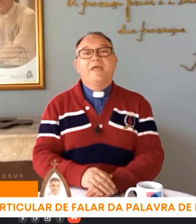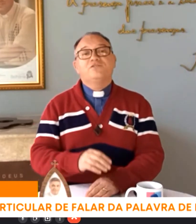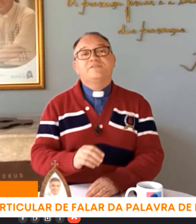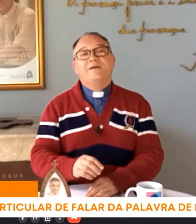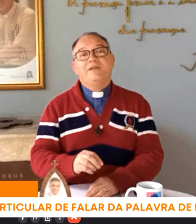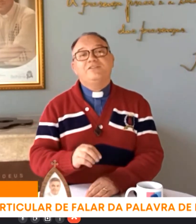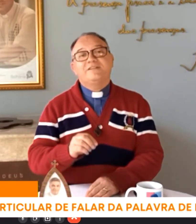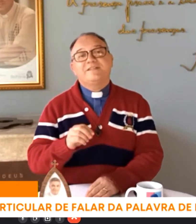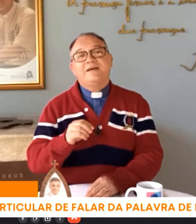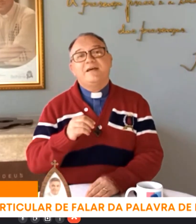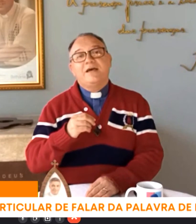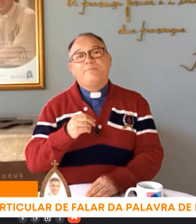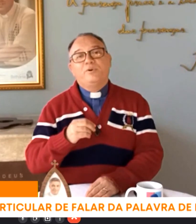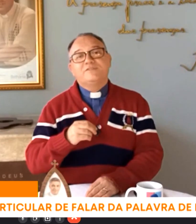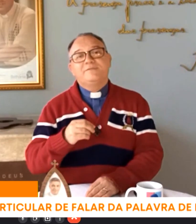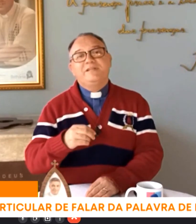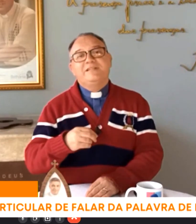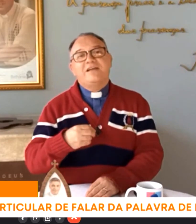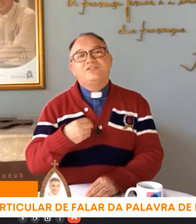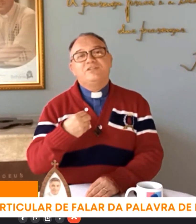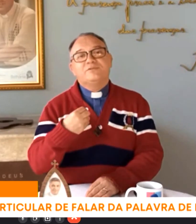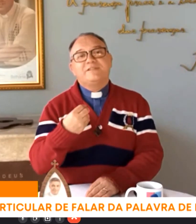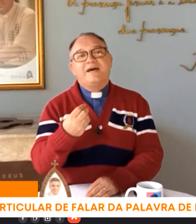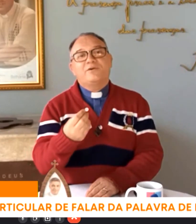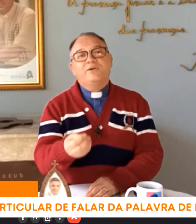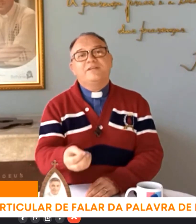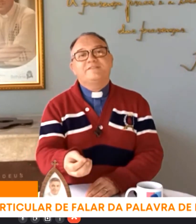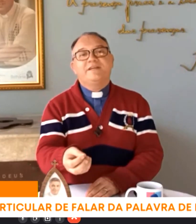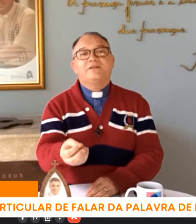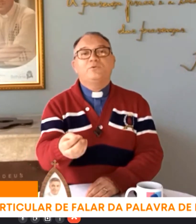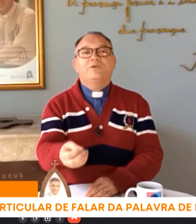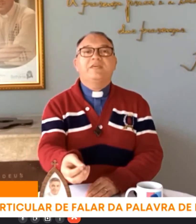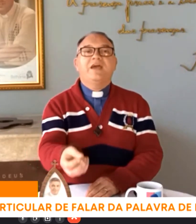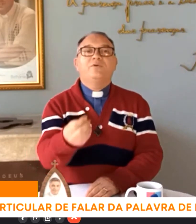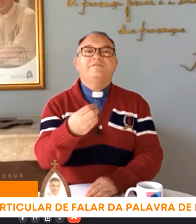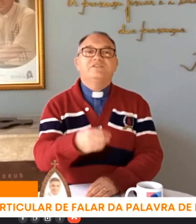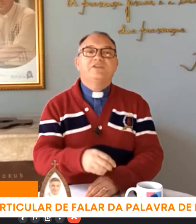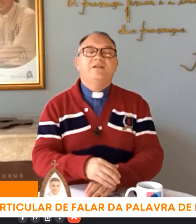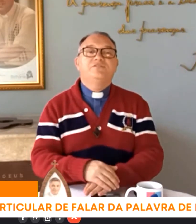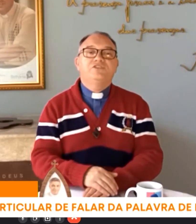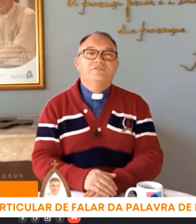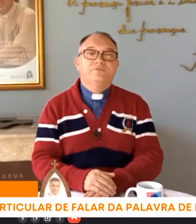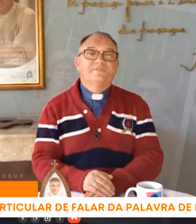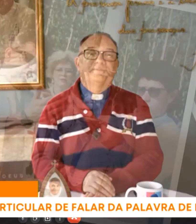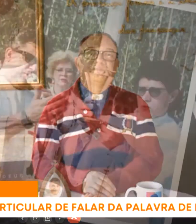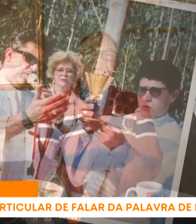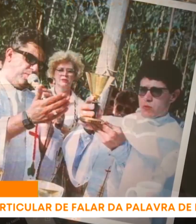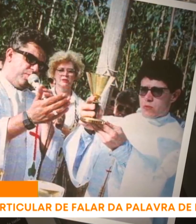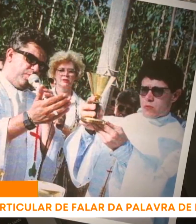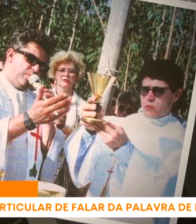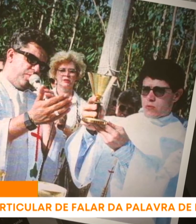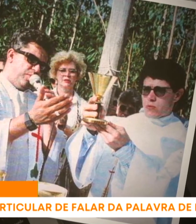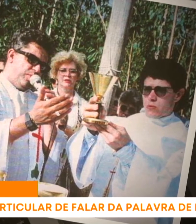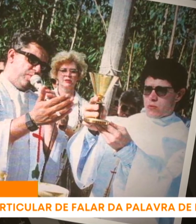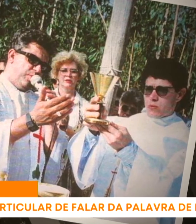destacar é justamente essa possibilidade de nos dar a conhecer o que é o Evangelho de Jesus.